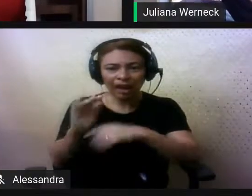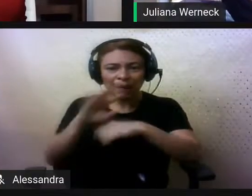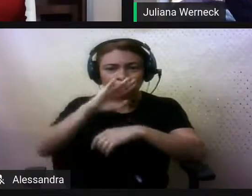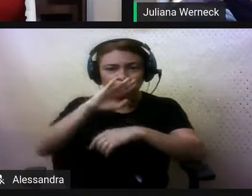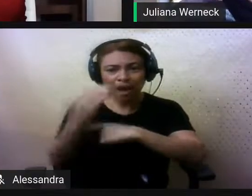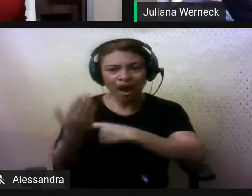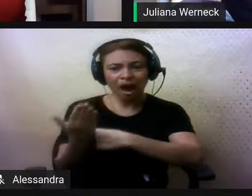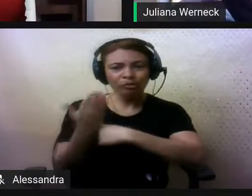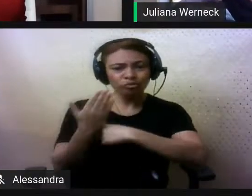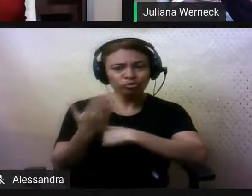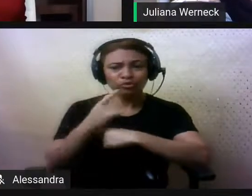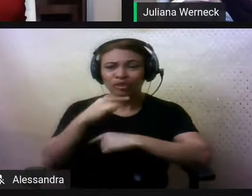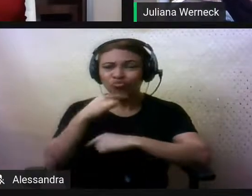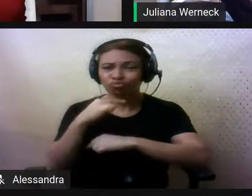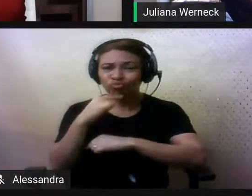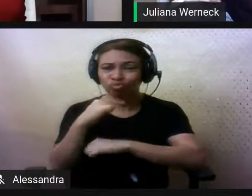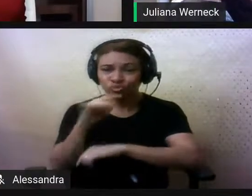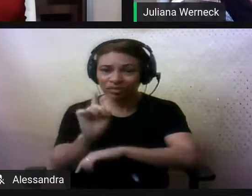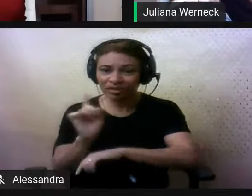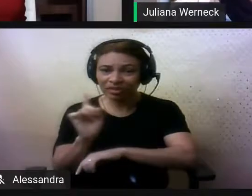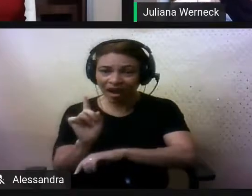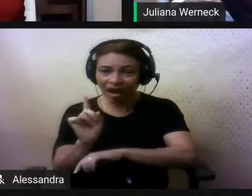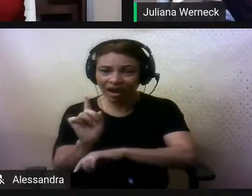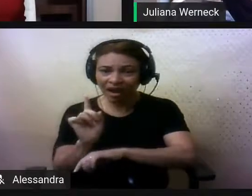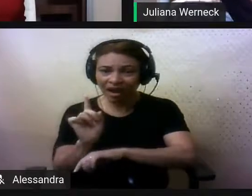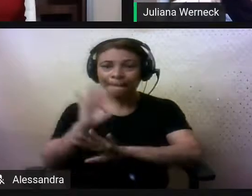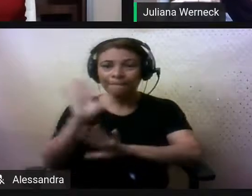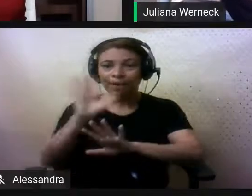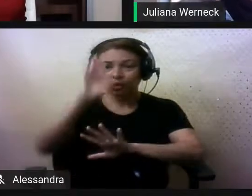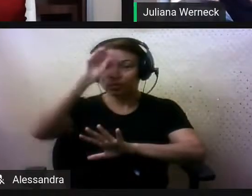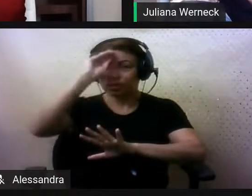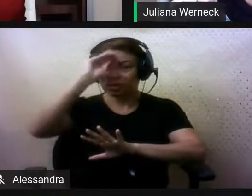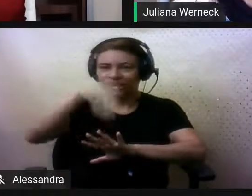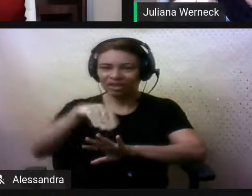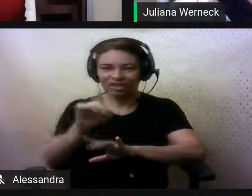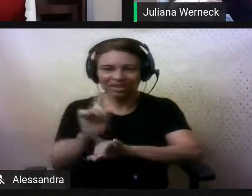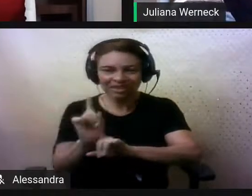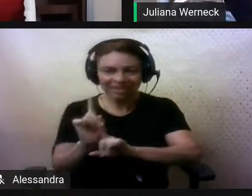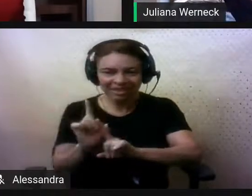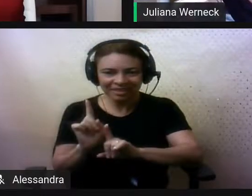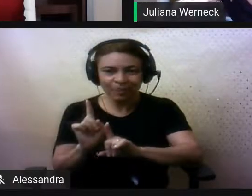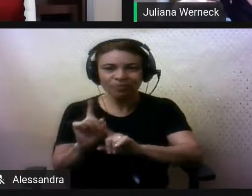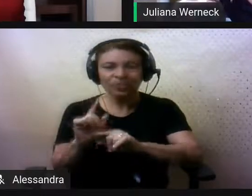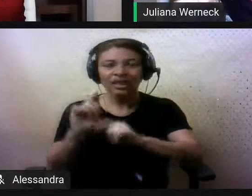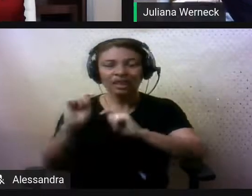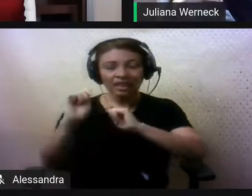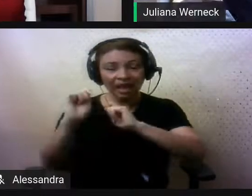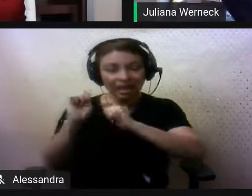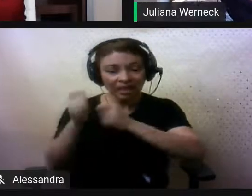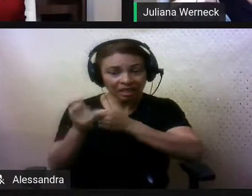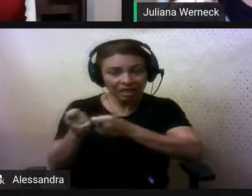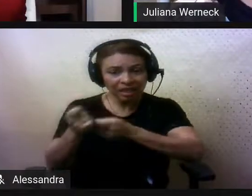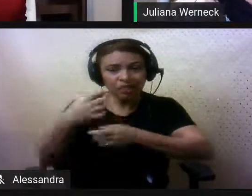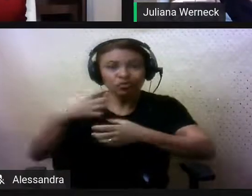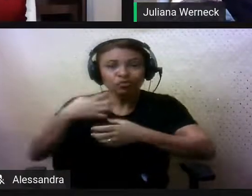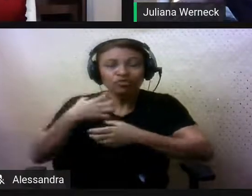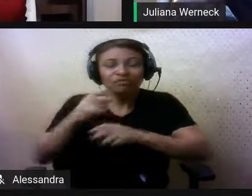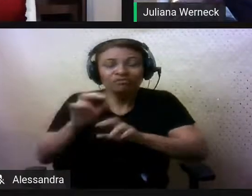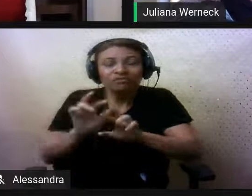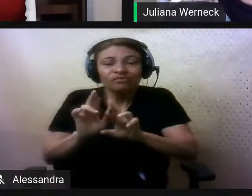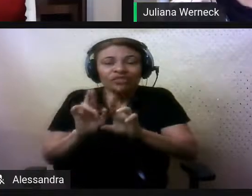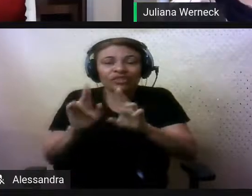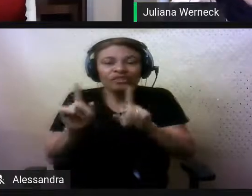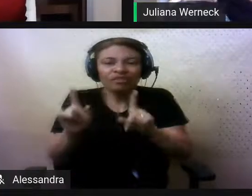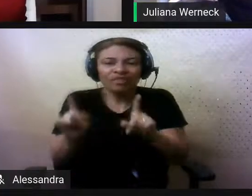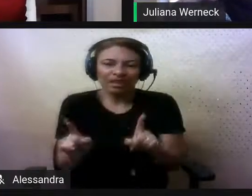o bambolê para mim, não ia dar certo. Eu não desisti de aprender o bambolê para fazer parte da fanfarra, eu tentei de um jeito diferente. Então a gente tenta,